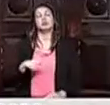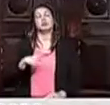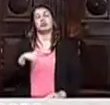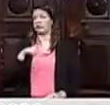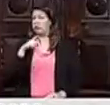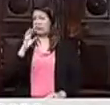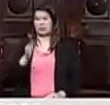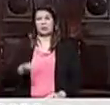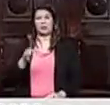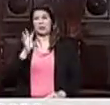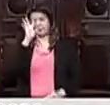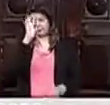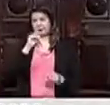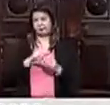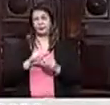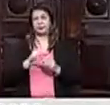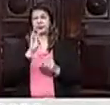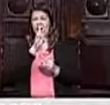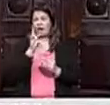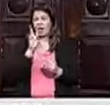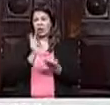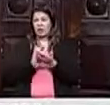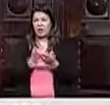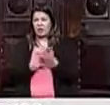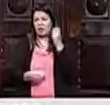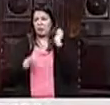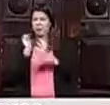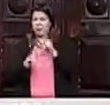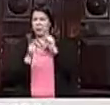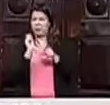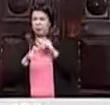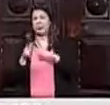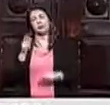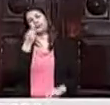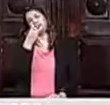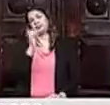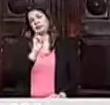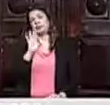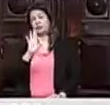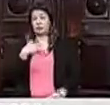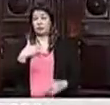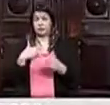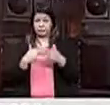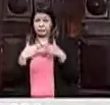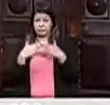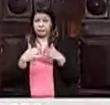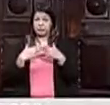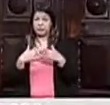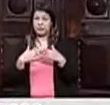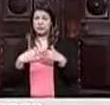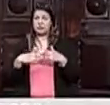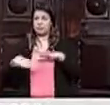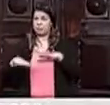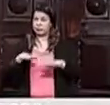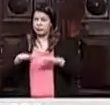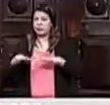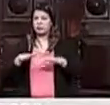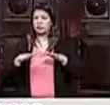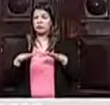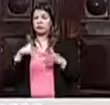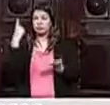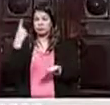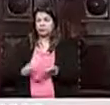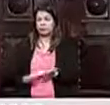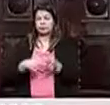muitas pessoas, às vezes, só vejam as coisas erradas. Sei da intenção de Vossa Excelência, mas peço exatamente que a gente possa desenvolver um plano de